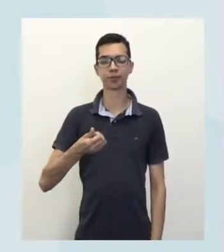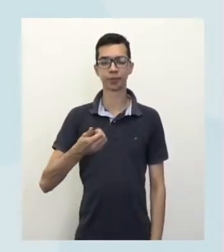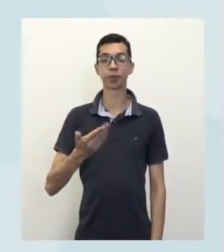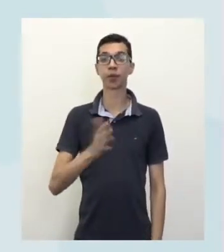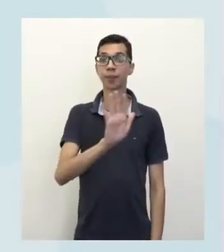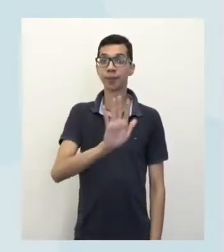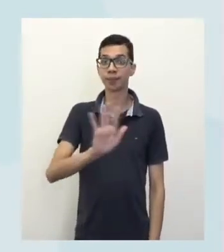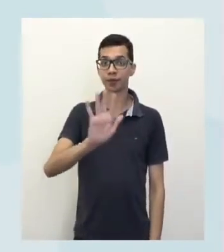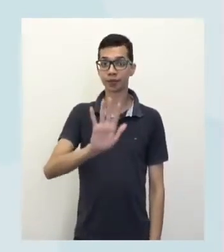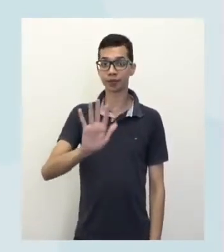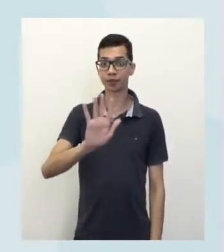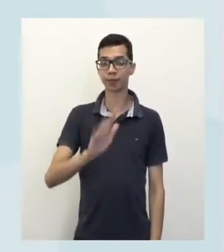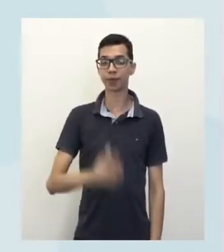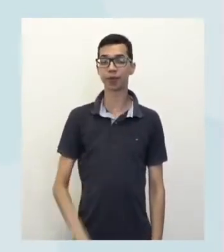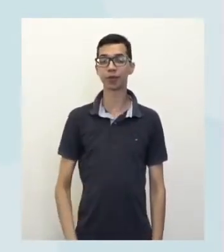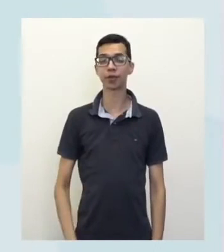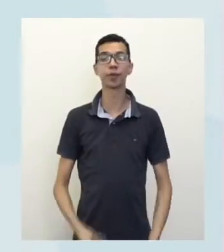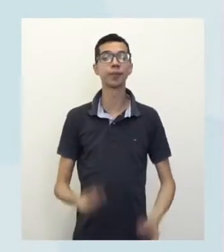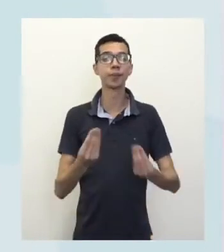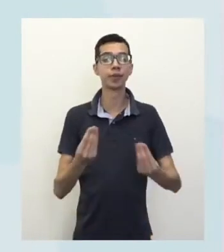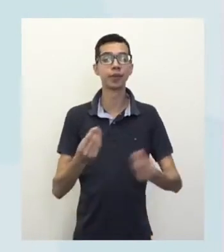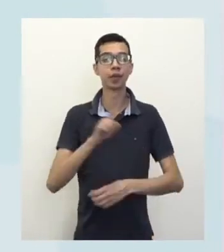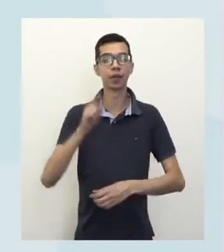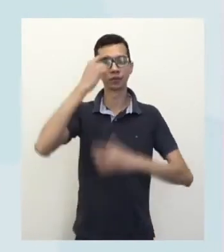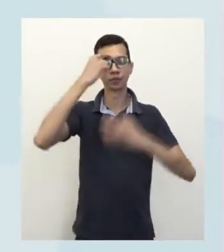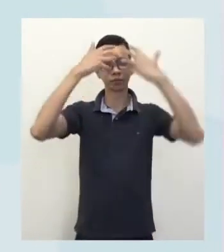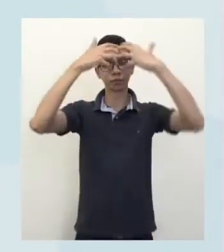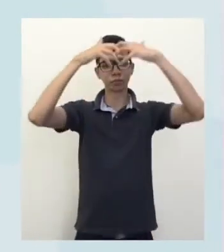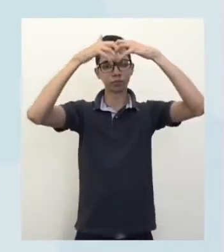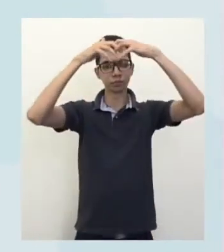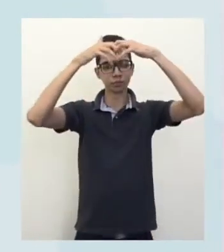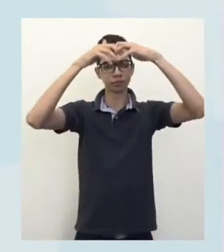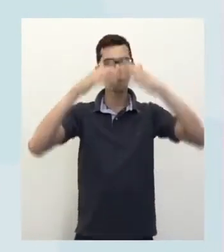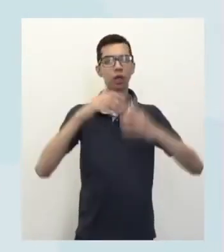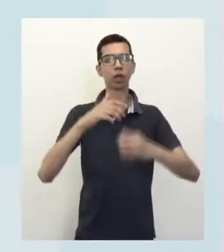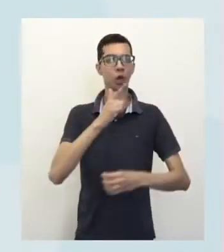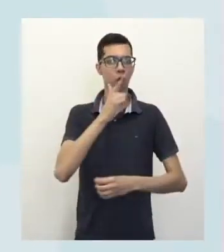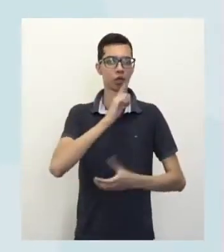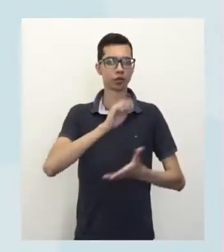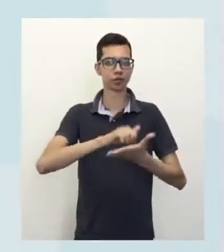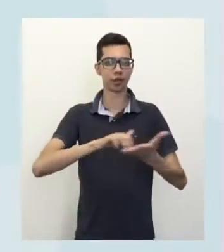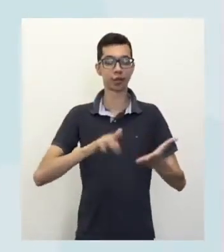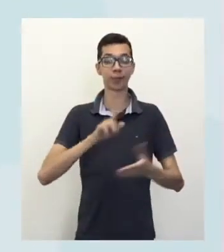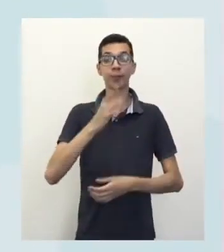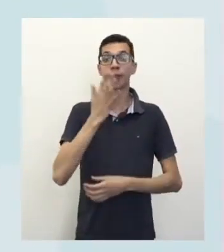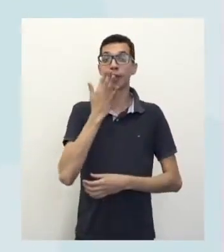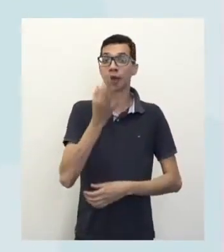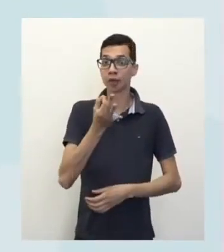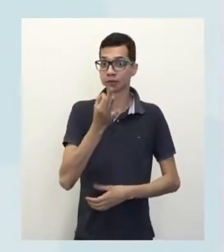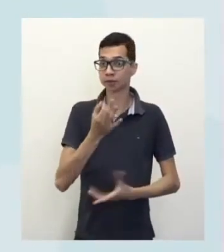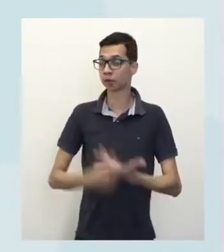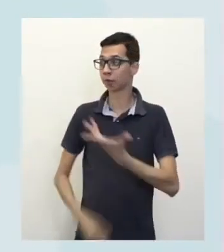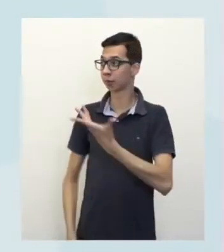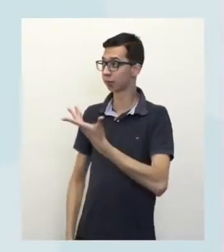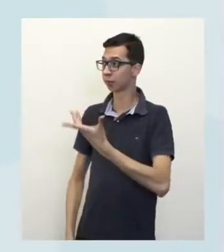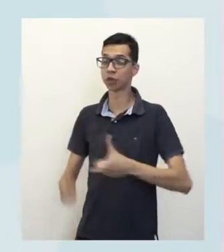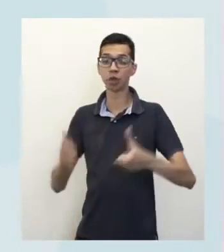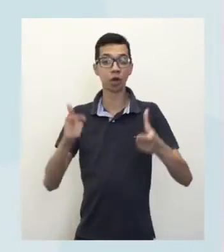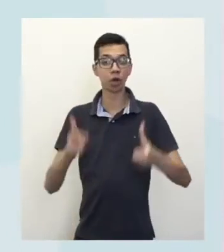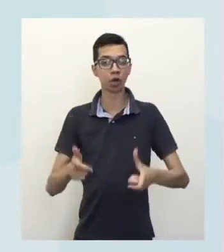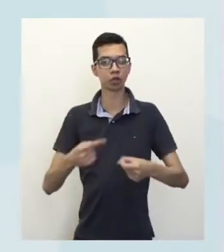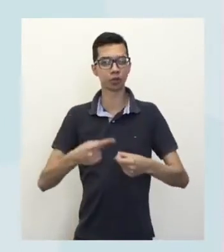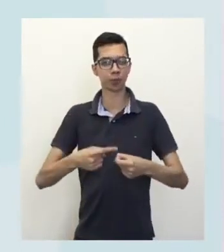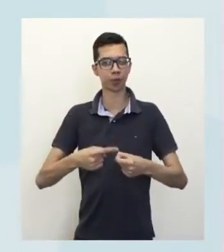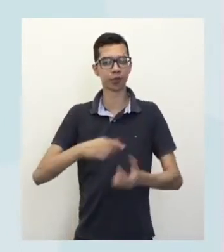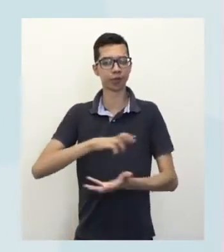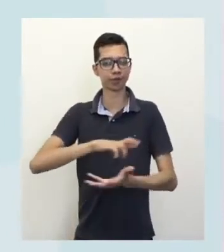mapa, na verdade, ele é só para dar um gancho na nossa atividade. Então, observem aí, né, é a concentração de municípios com